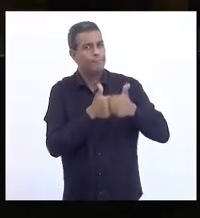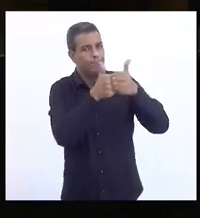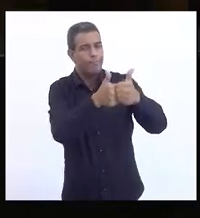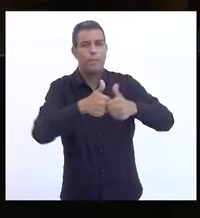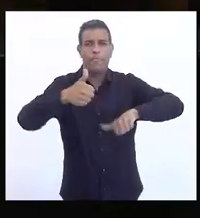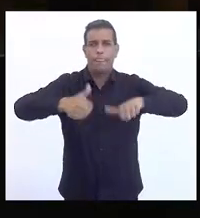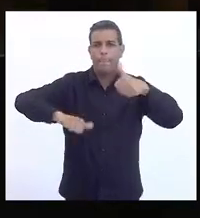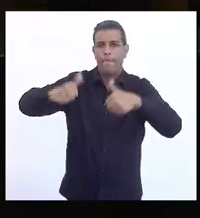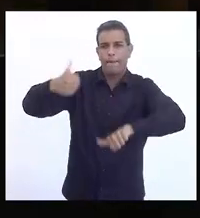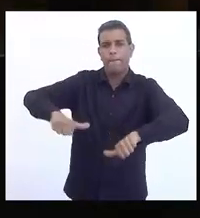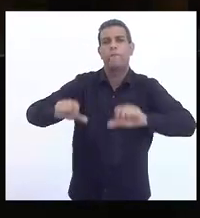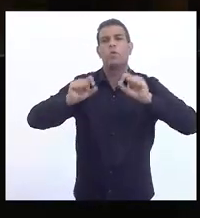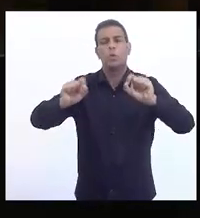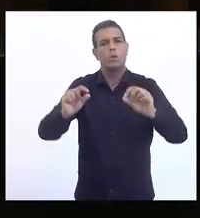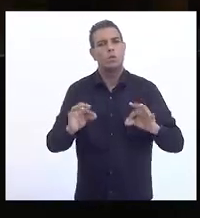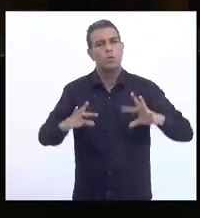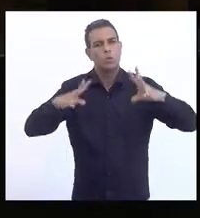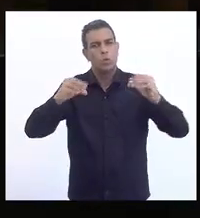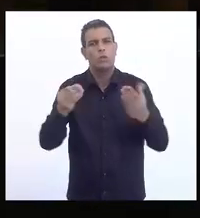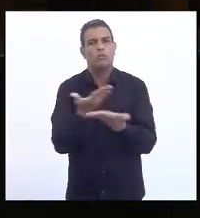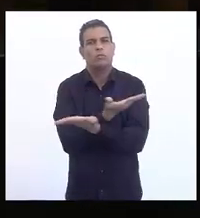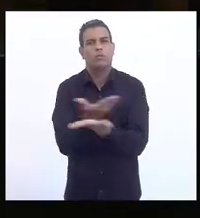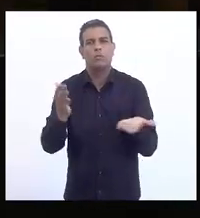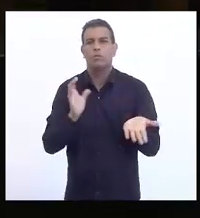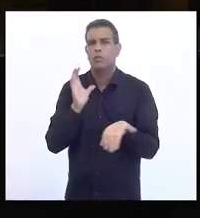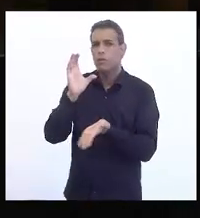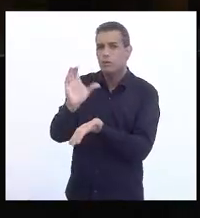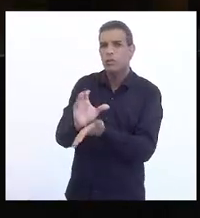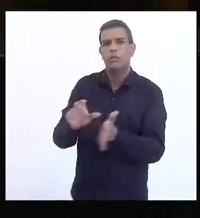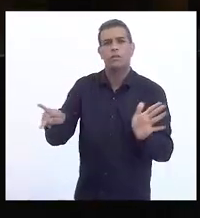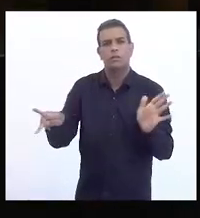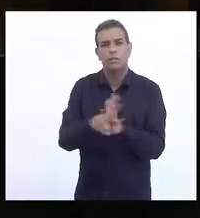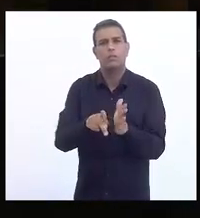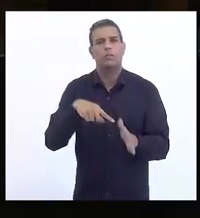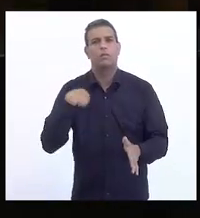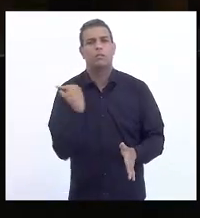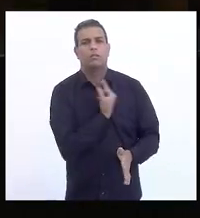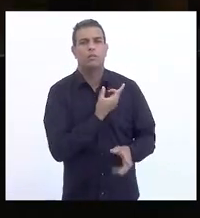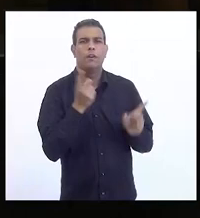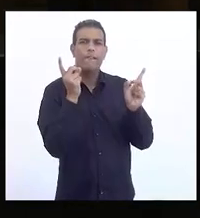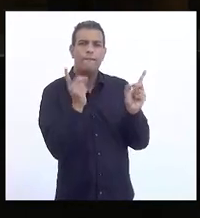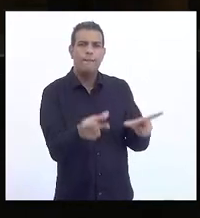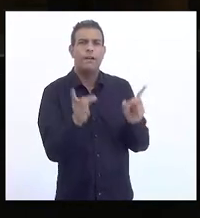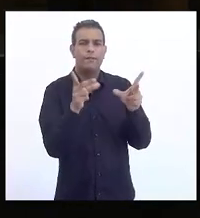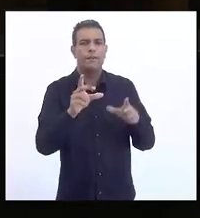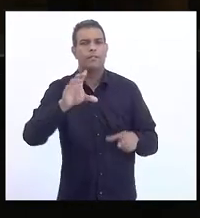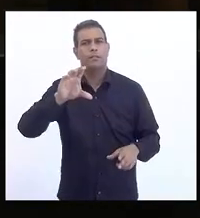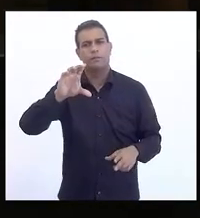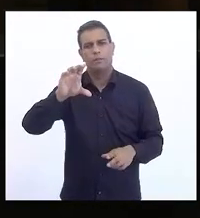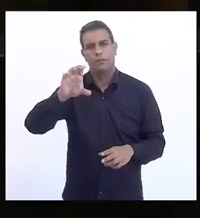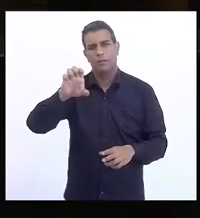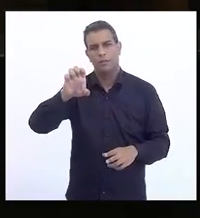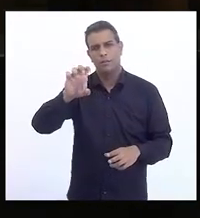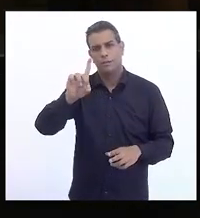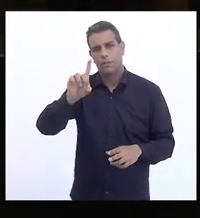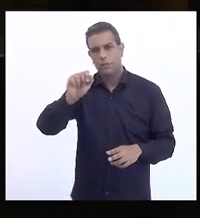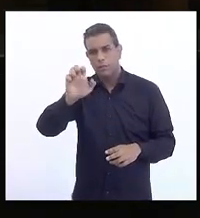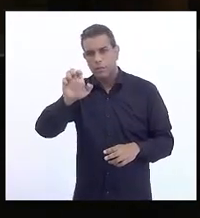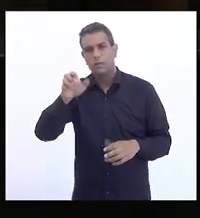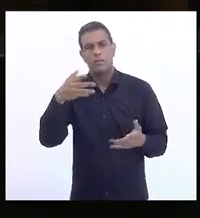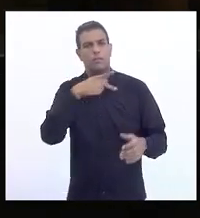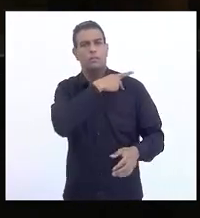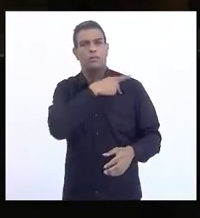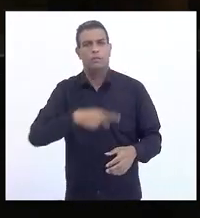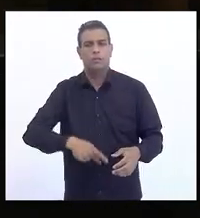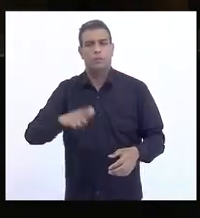acompanhamento para toda a receita advinda da venda da SEDAI. Essa subcomissão temos como presidente o